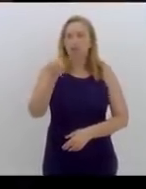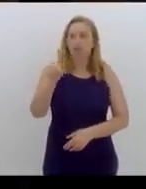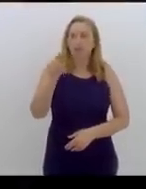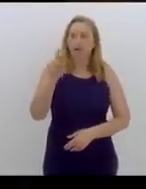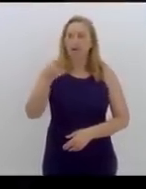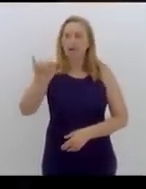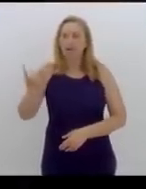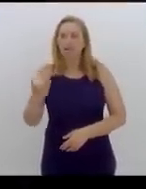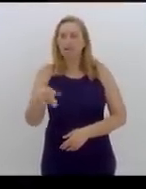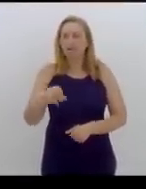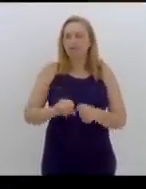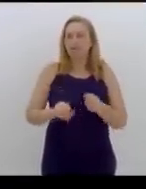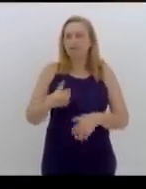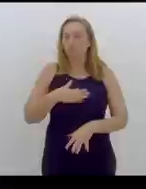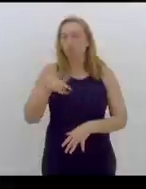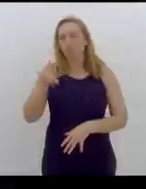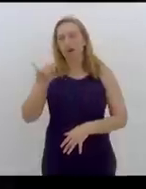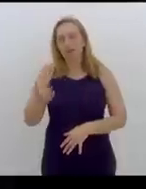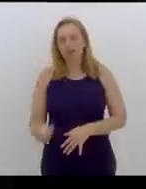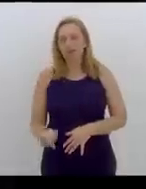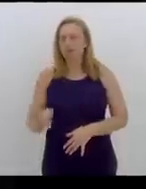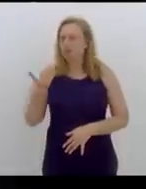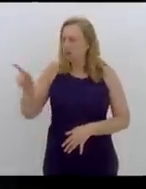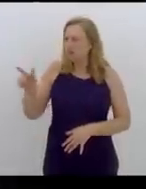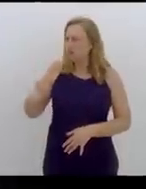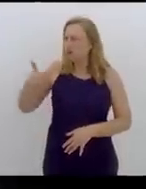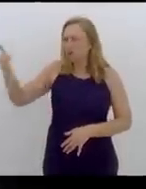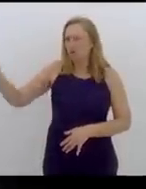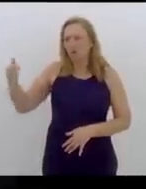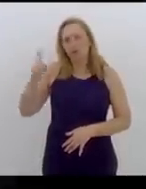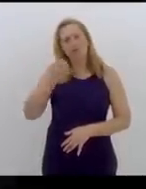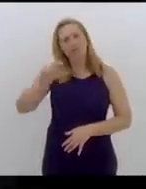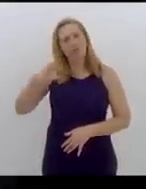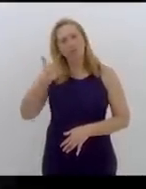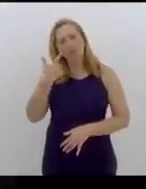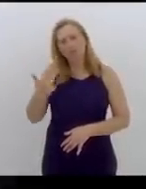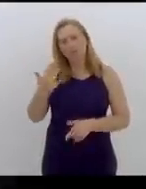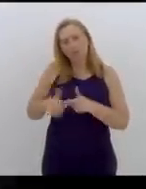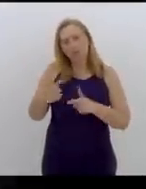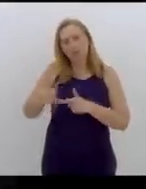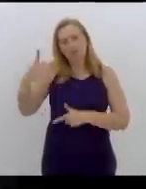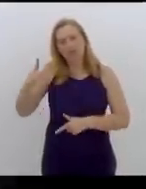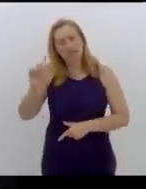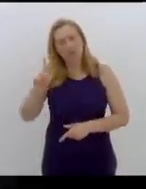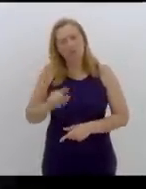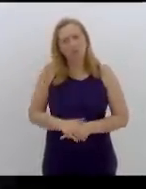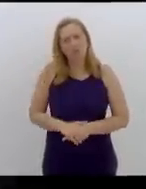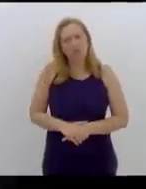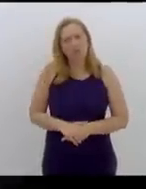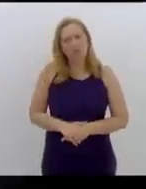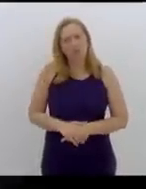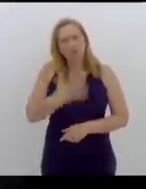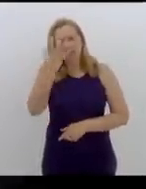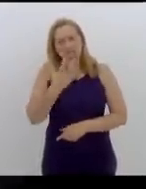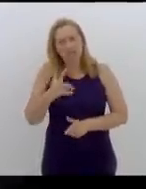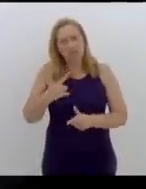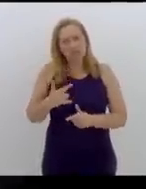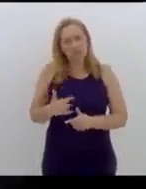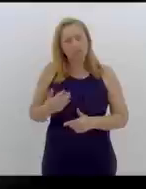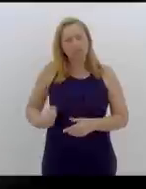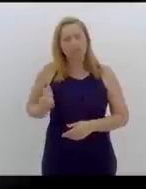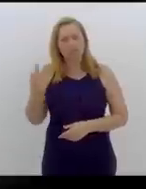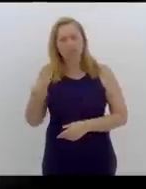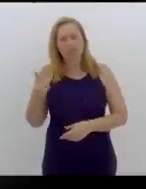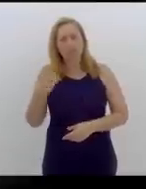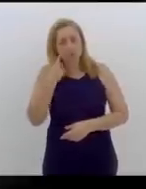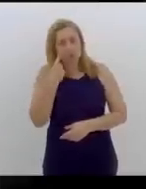Padre se não seria ele melhor oficial para poder rever a situação dele não e da celeridade nisso então eu